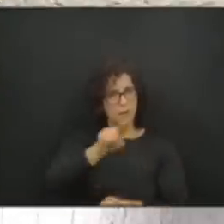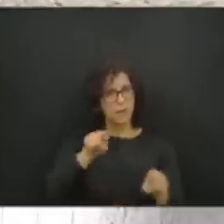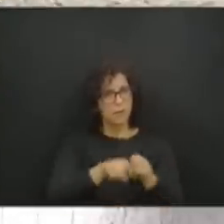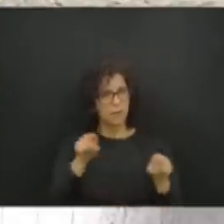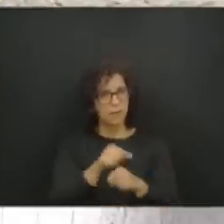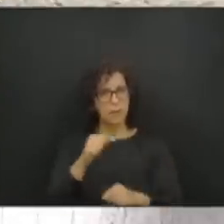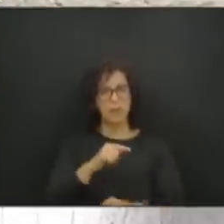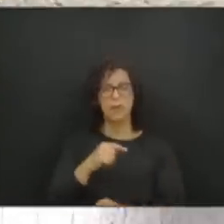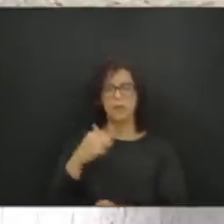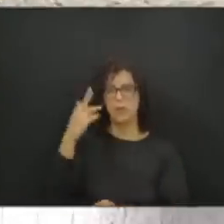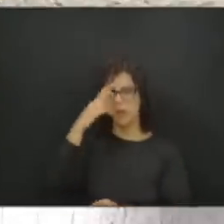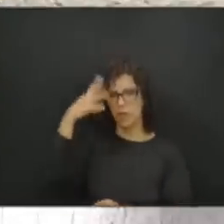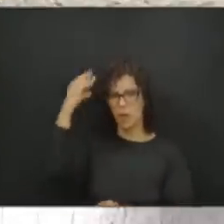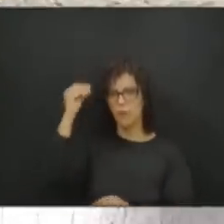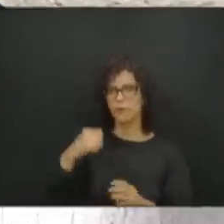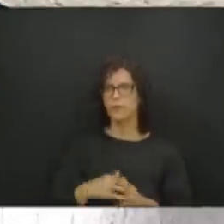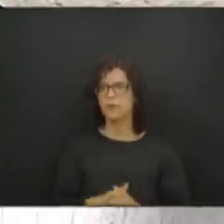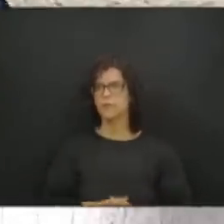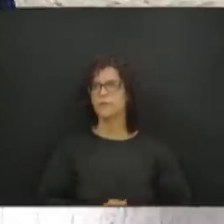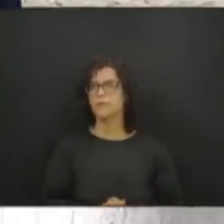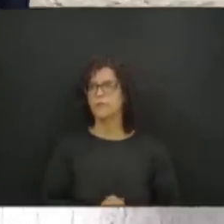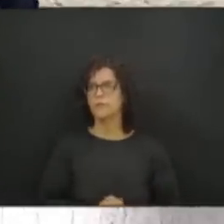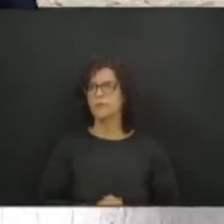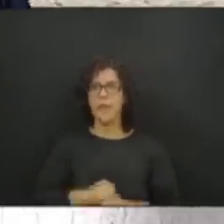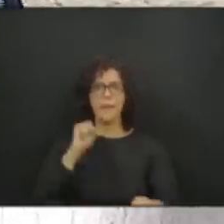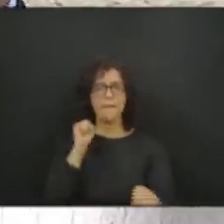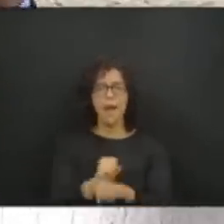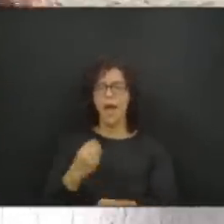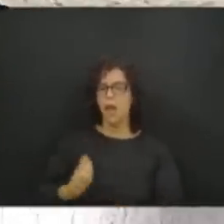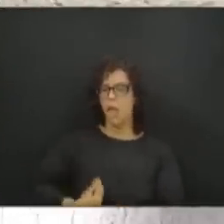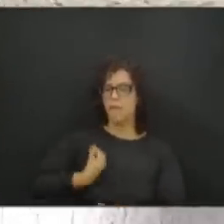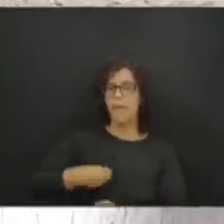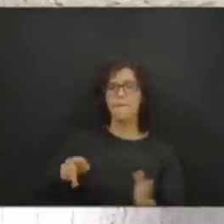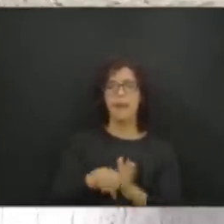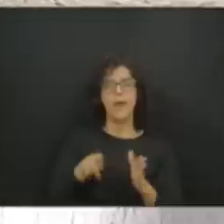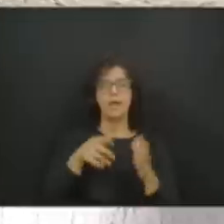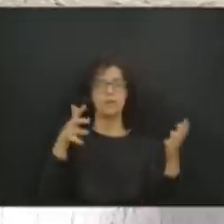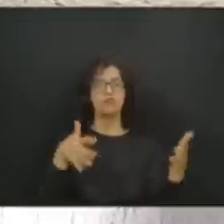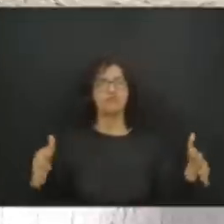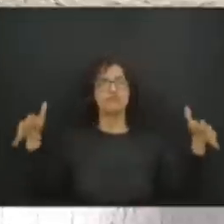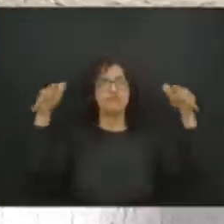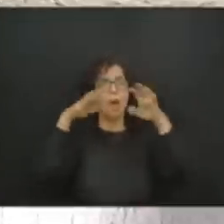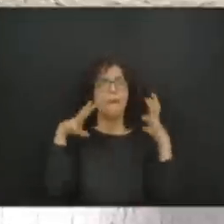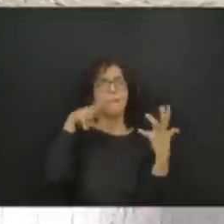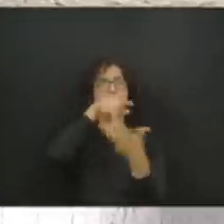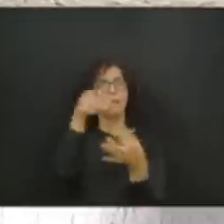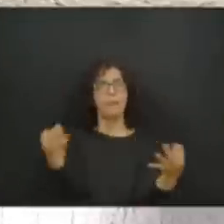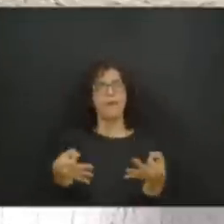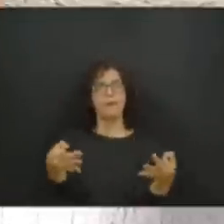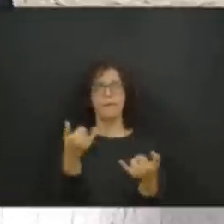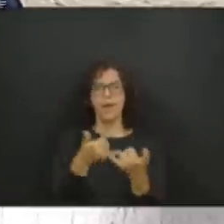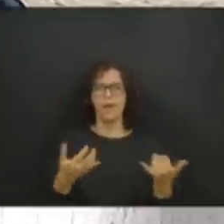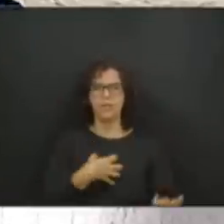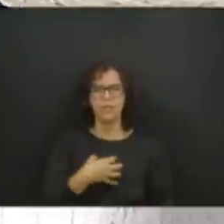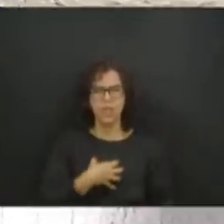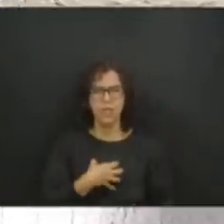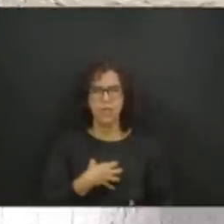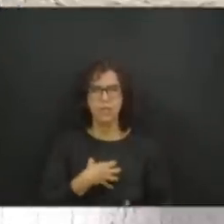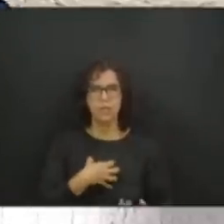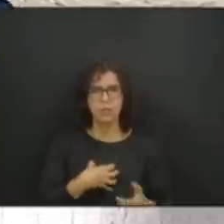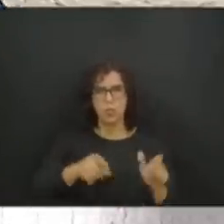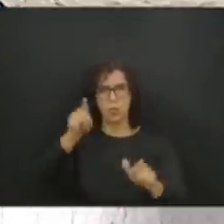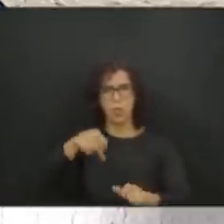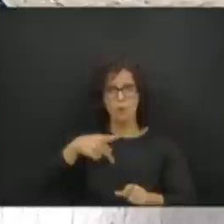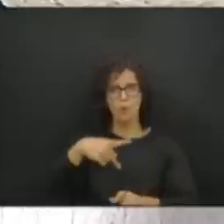você excelência e para de viver nessa bolha e nem o